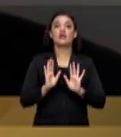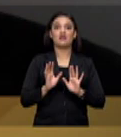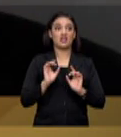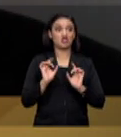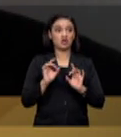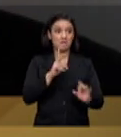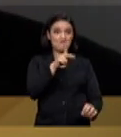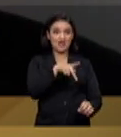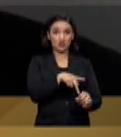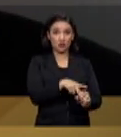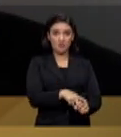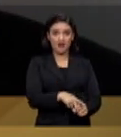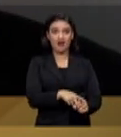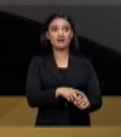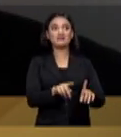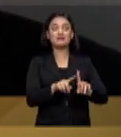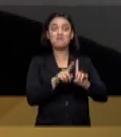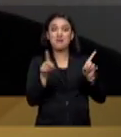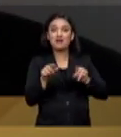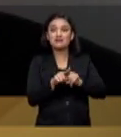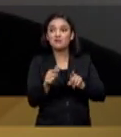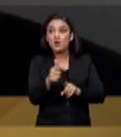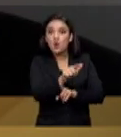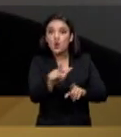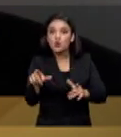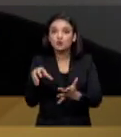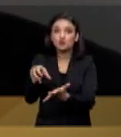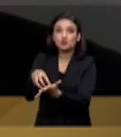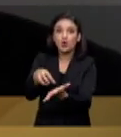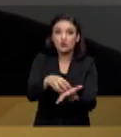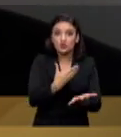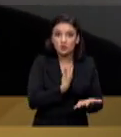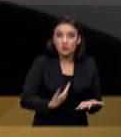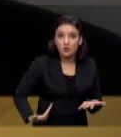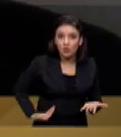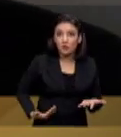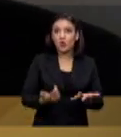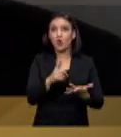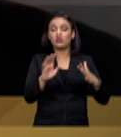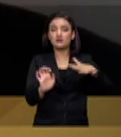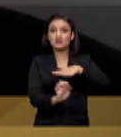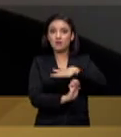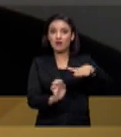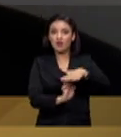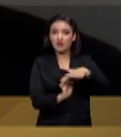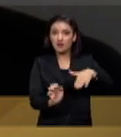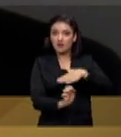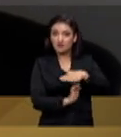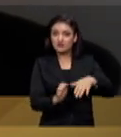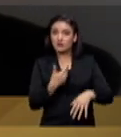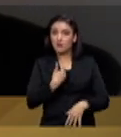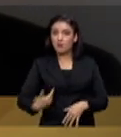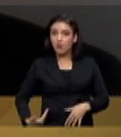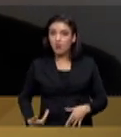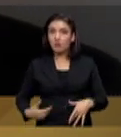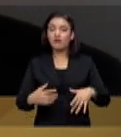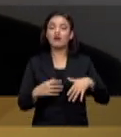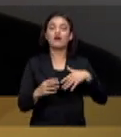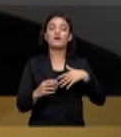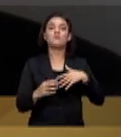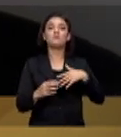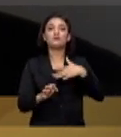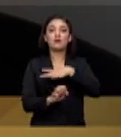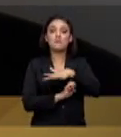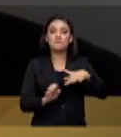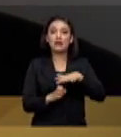Petrobras S.A., mas outros órgãos públicos, sociedades de economia mista e empresas públicas no âmbito das